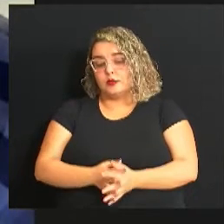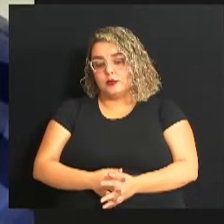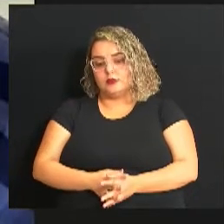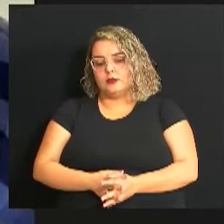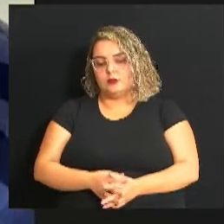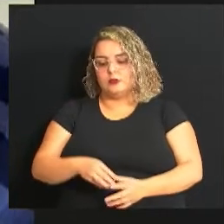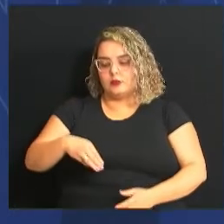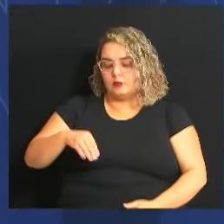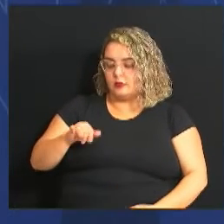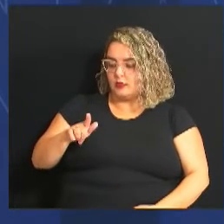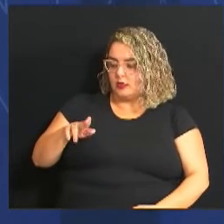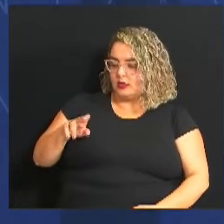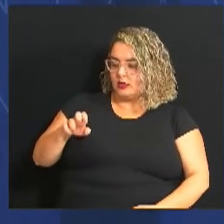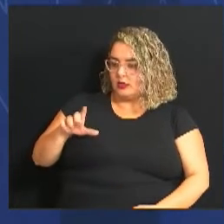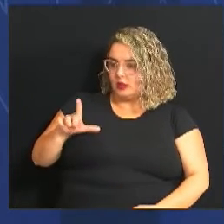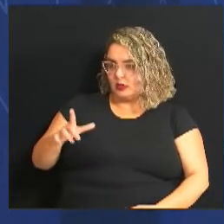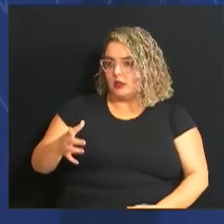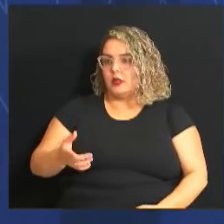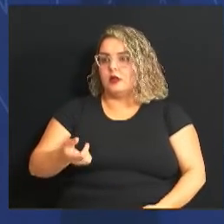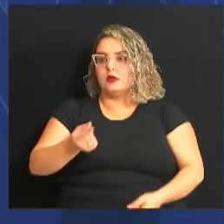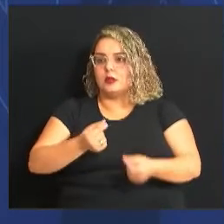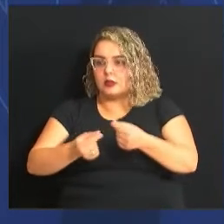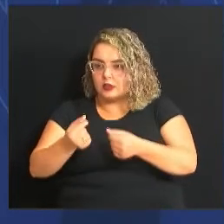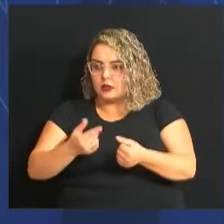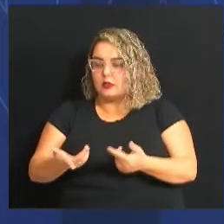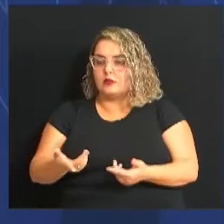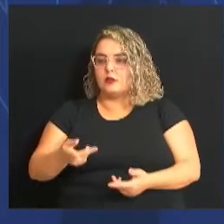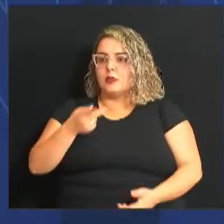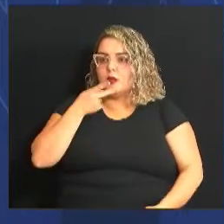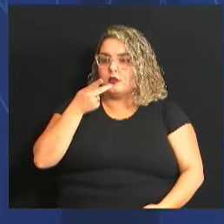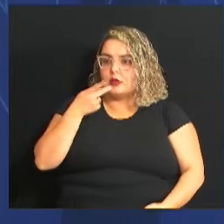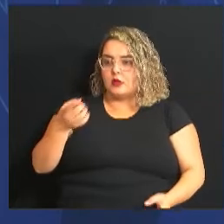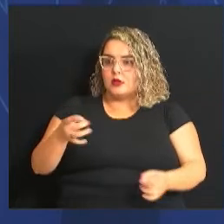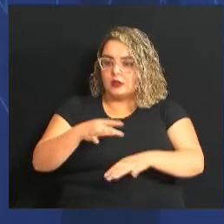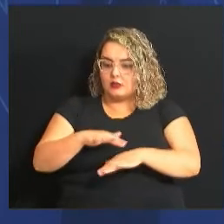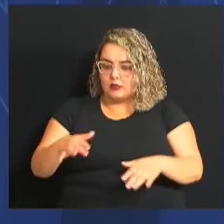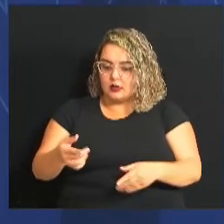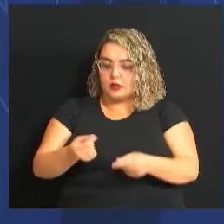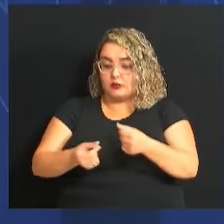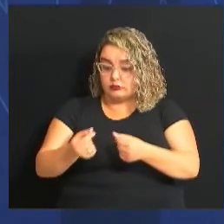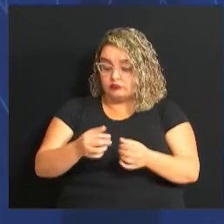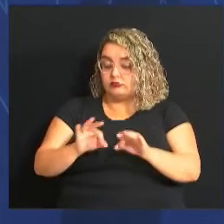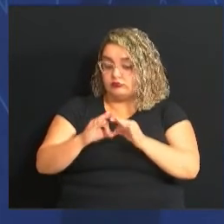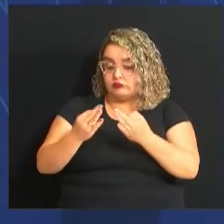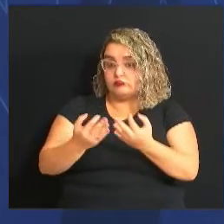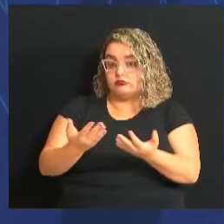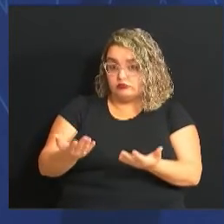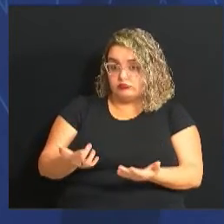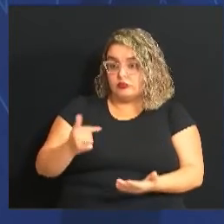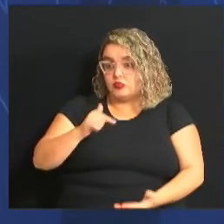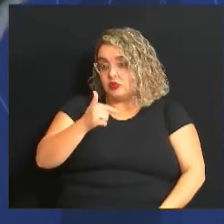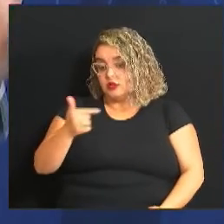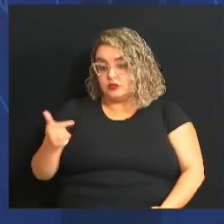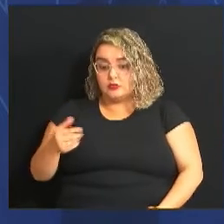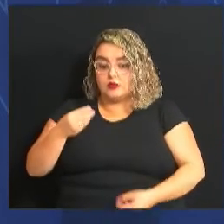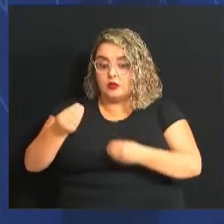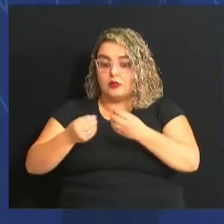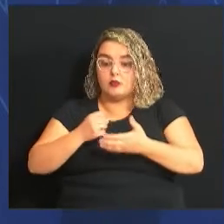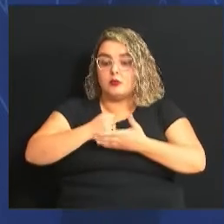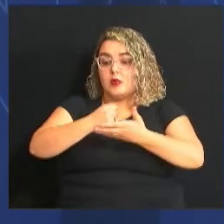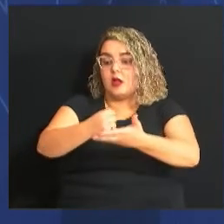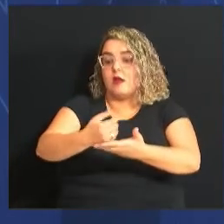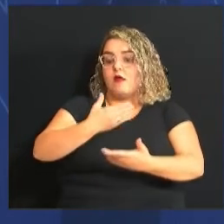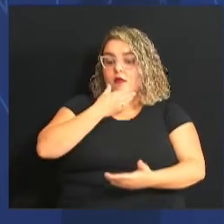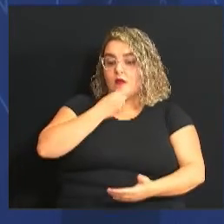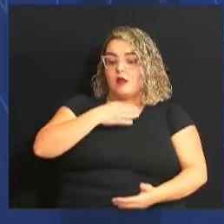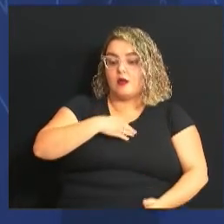nessa parte do dinheiro, para a gente poder fechar essa questão financeira, né, das famílias de não conseguir levar o filho, a filha